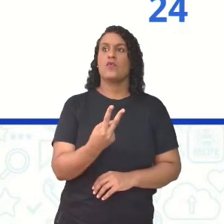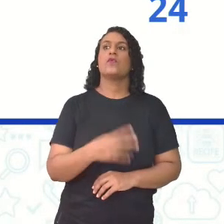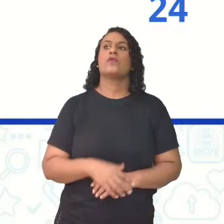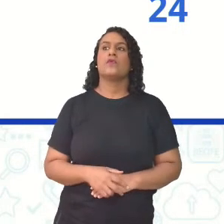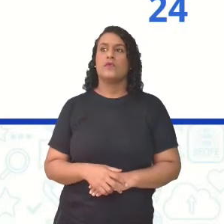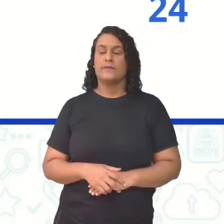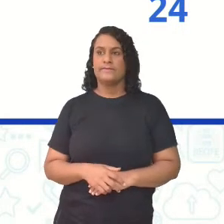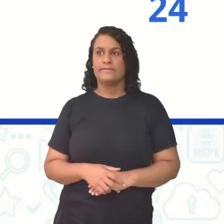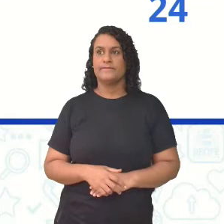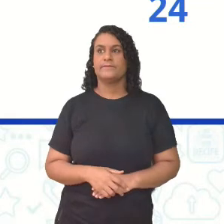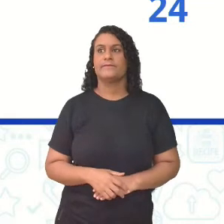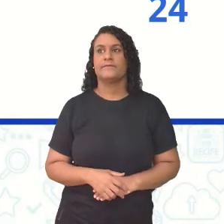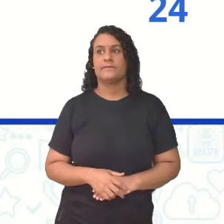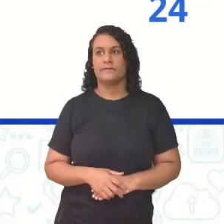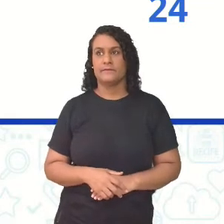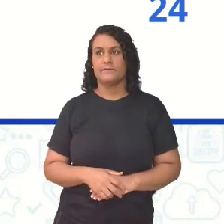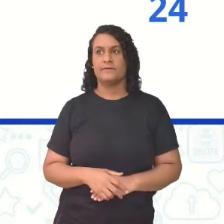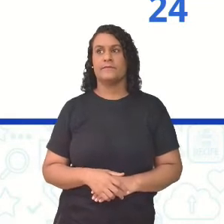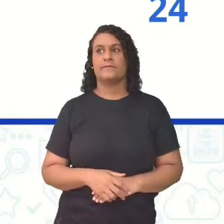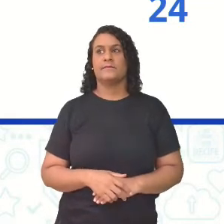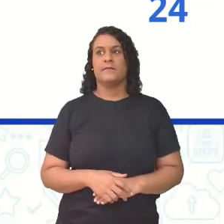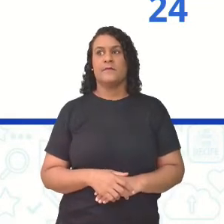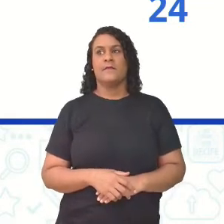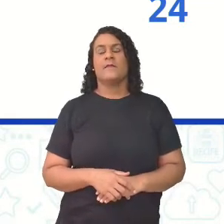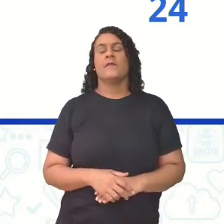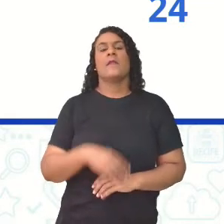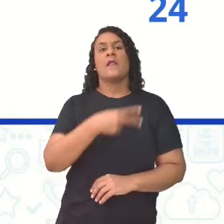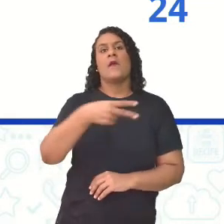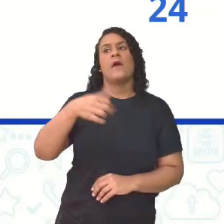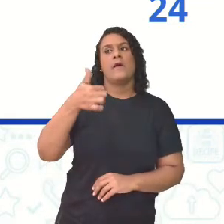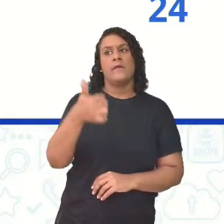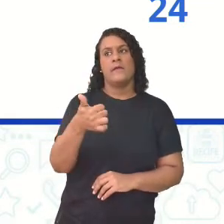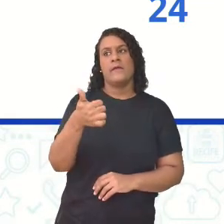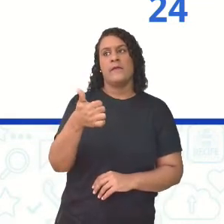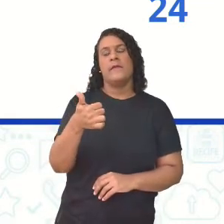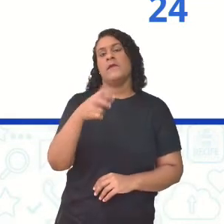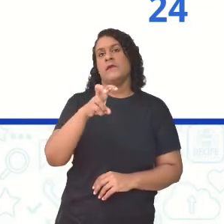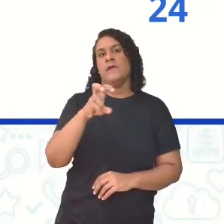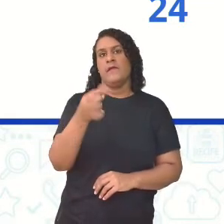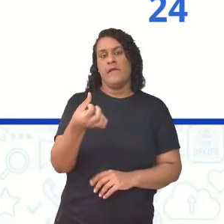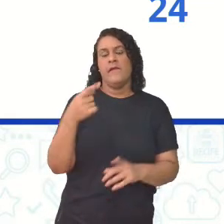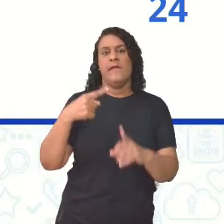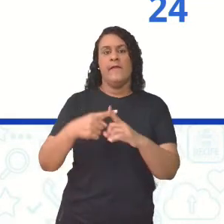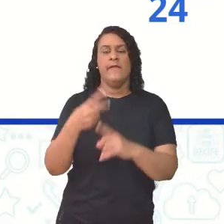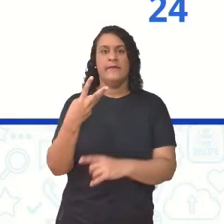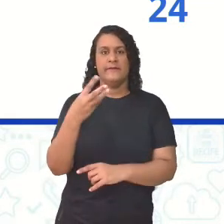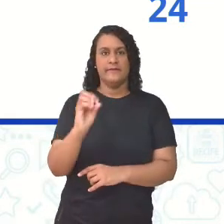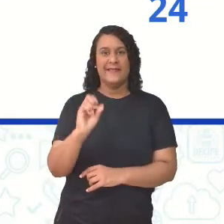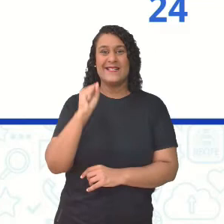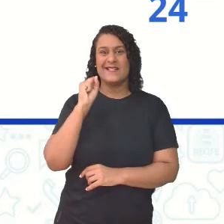que é x mais 32, no caso, né? Igual a 56 vezes 30.